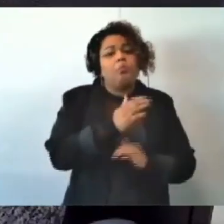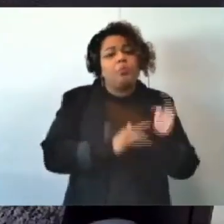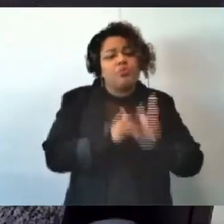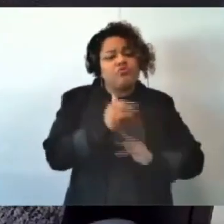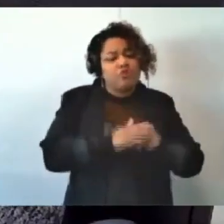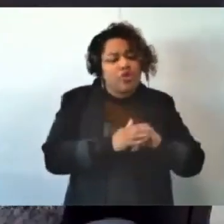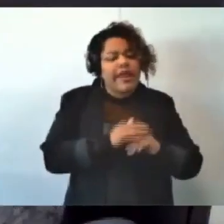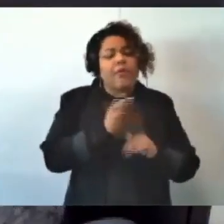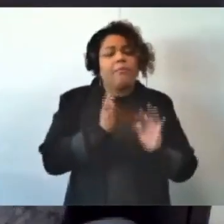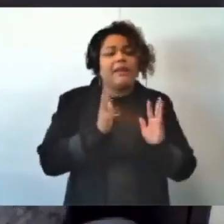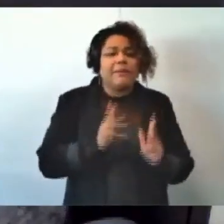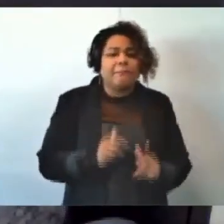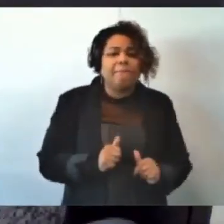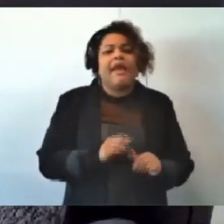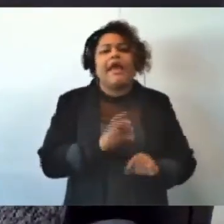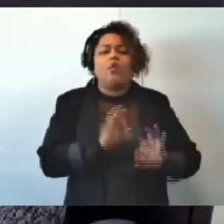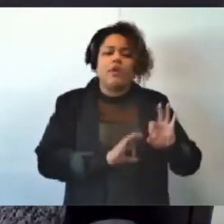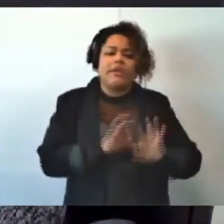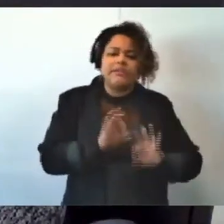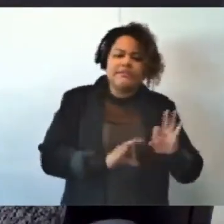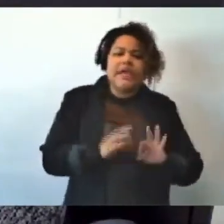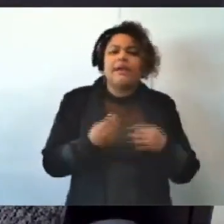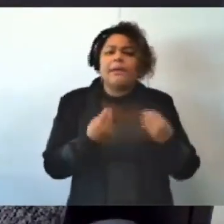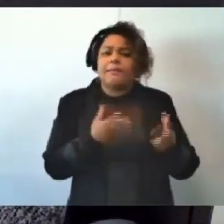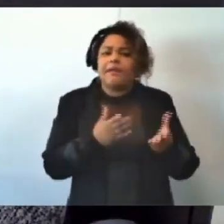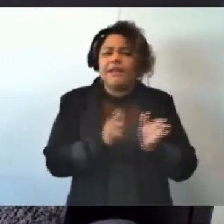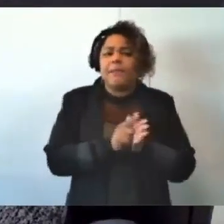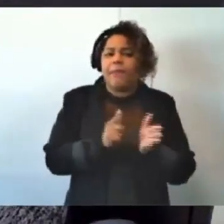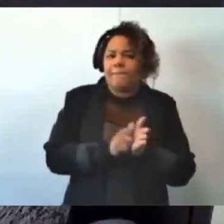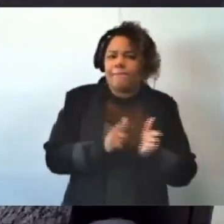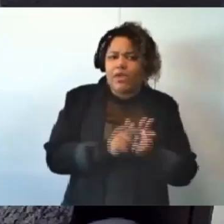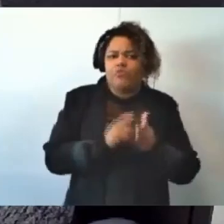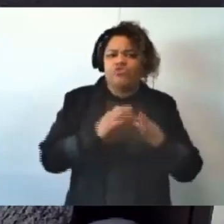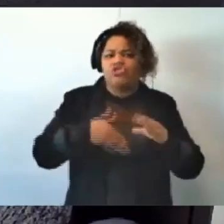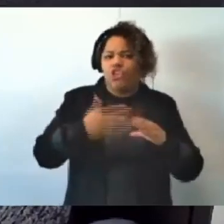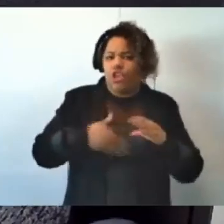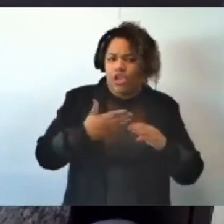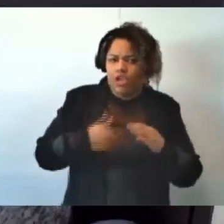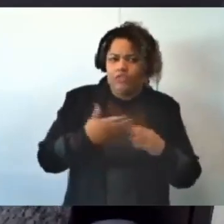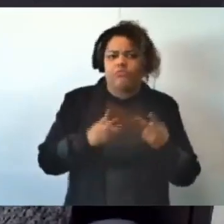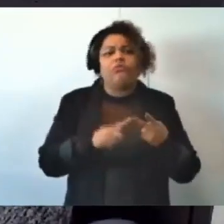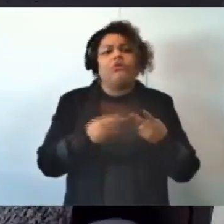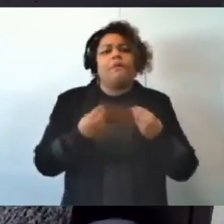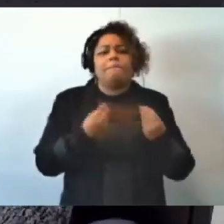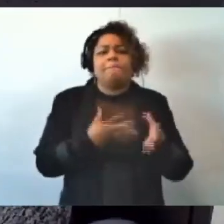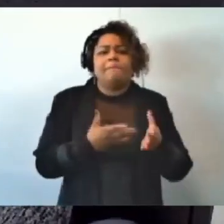para liberar papel, para liberar um